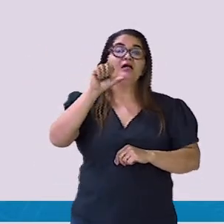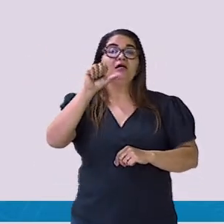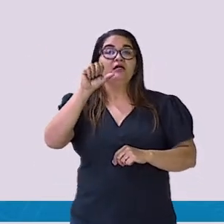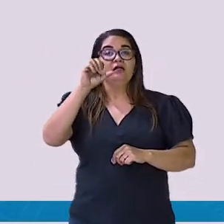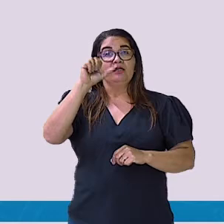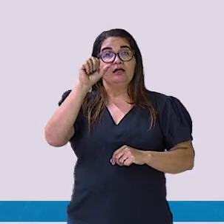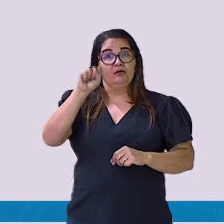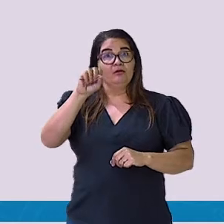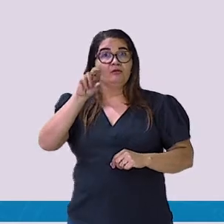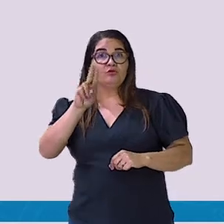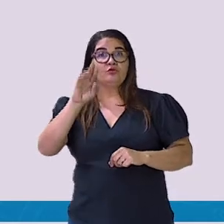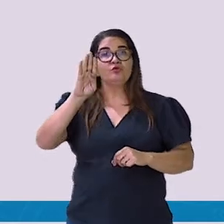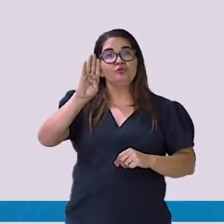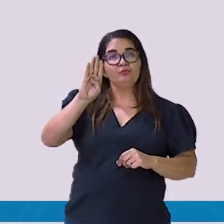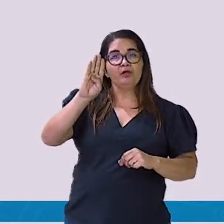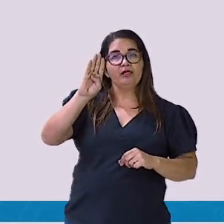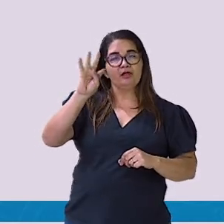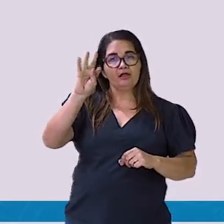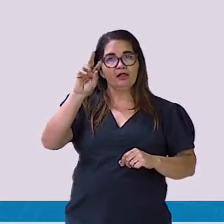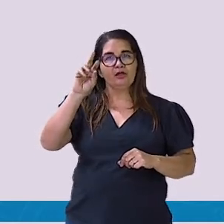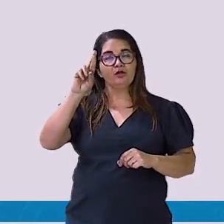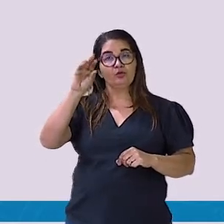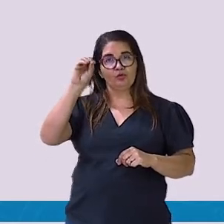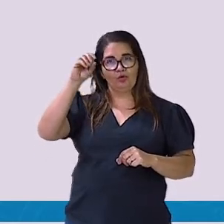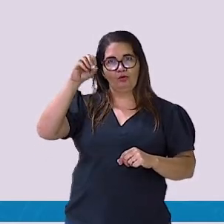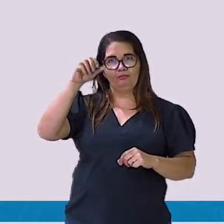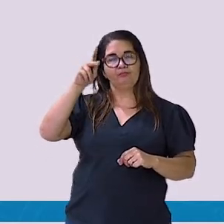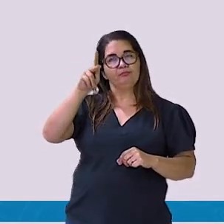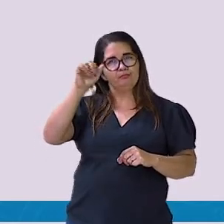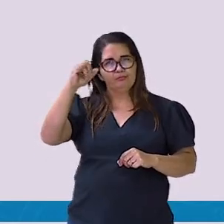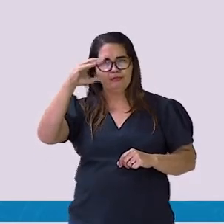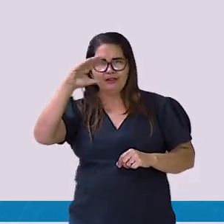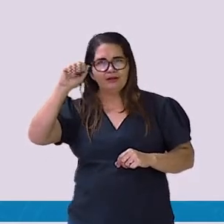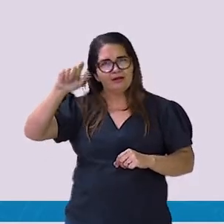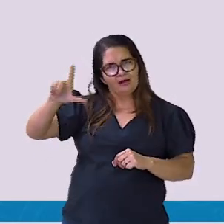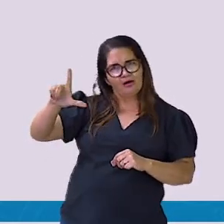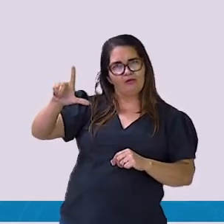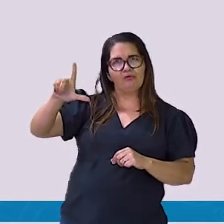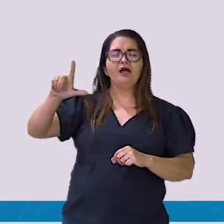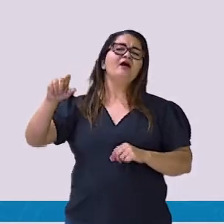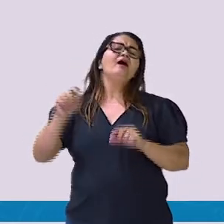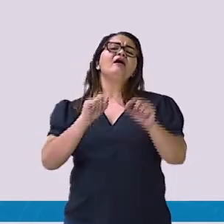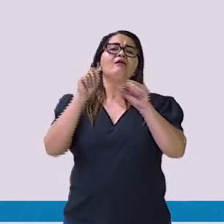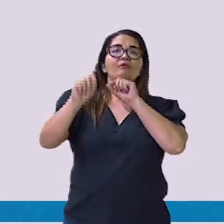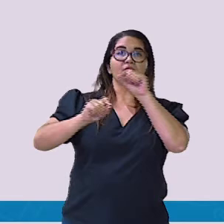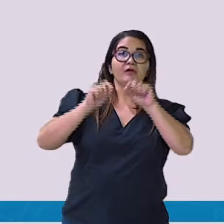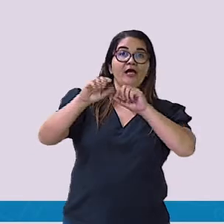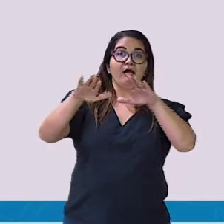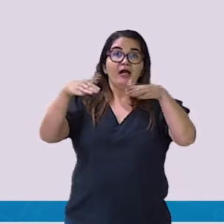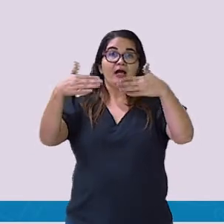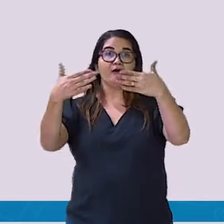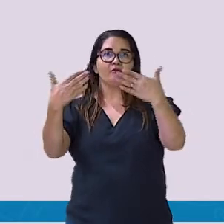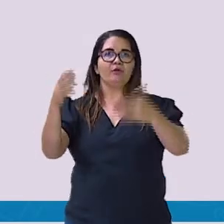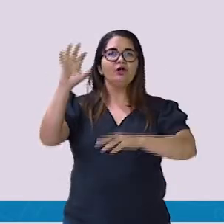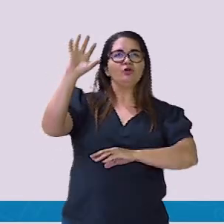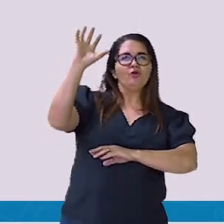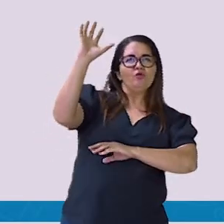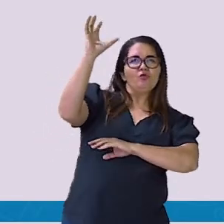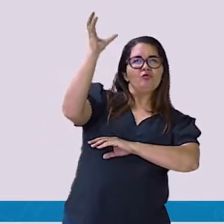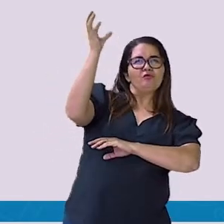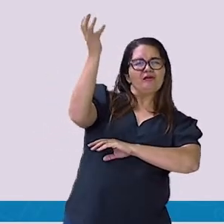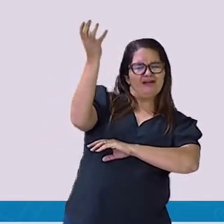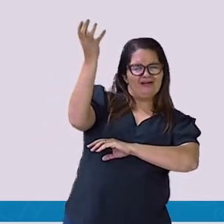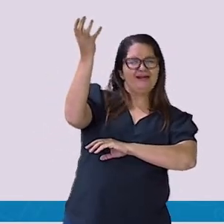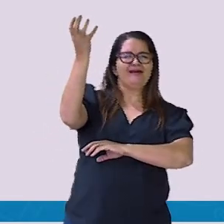subtropical é uma área de transição, tá? São entre as zonas